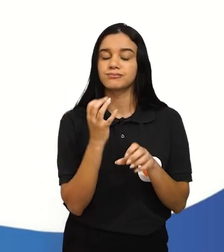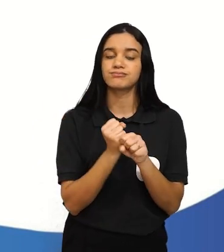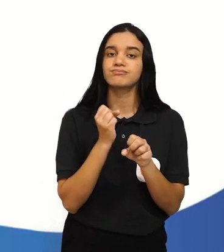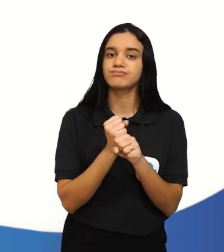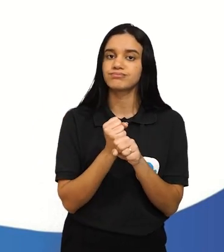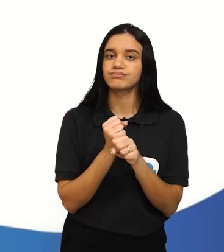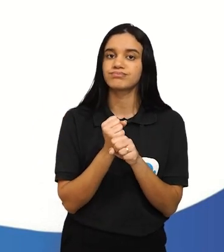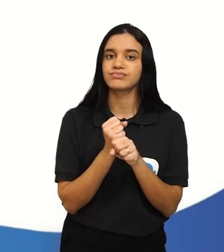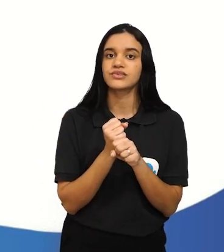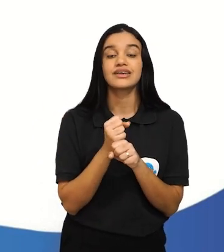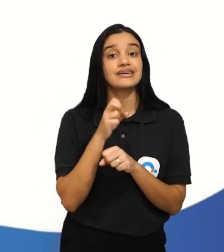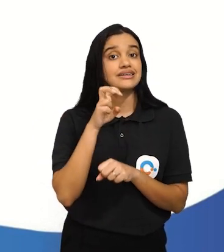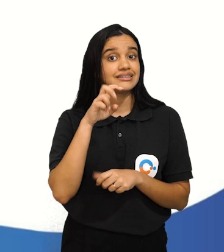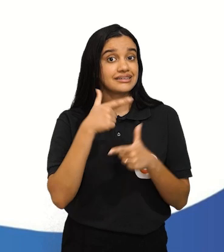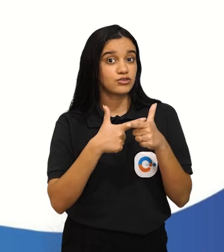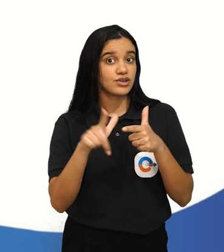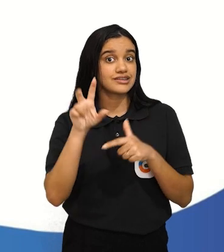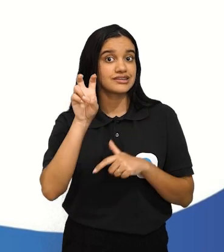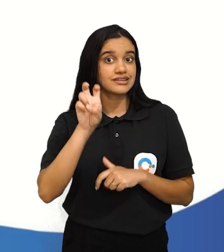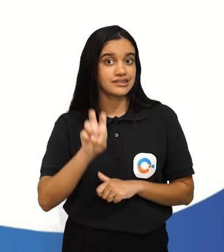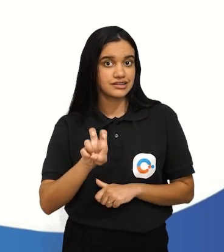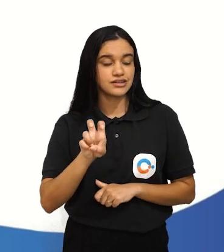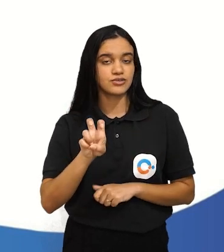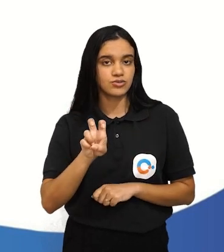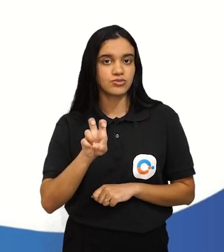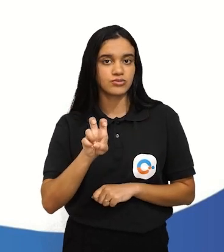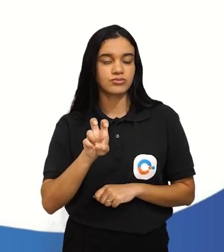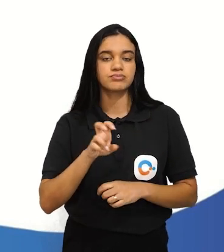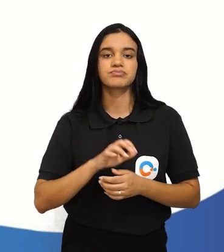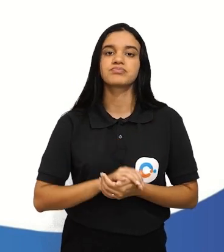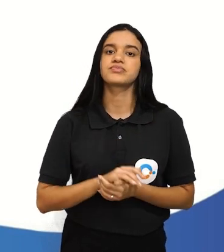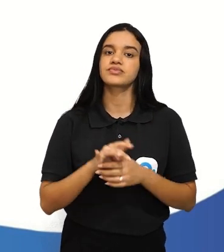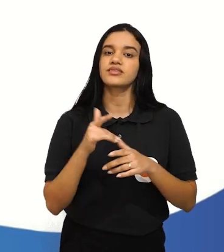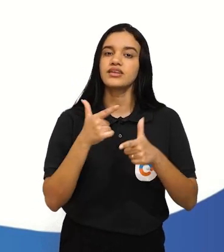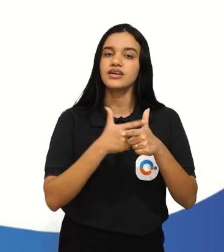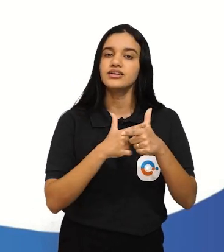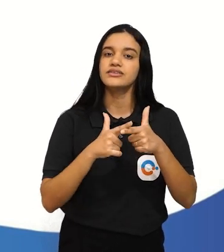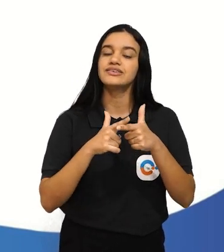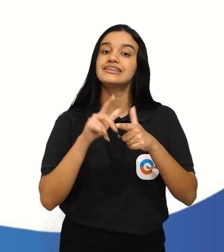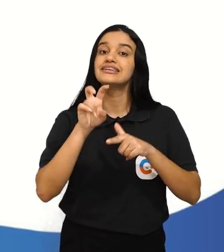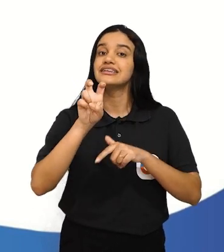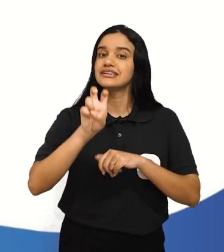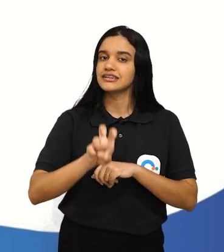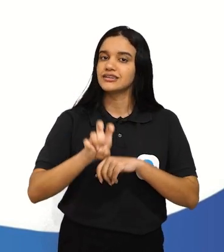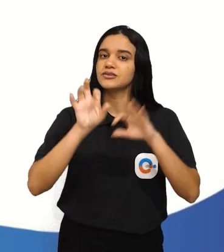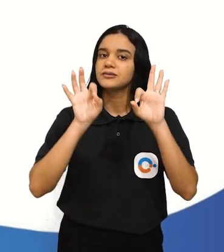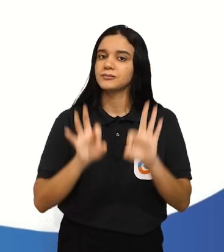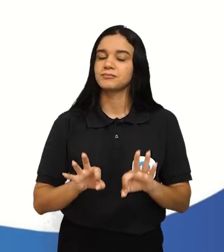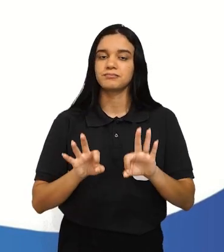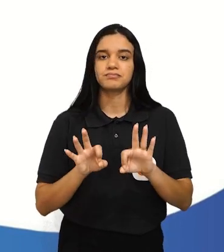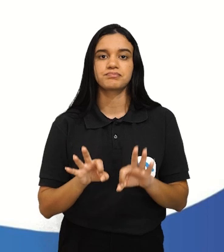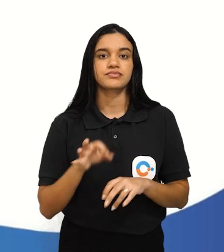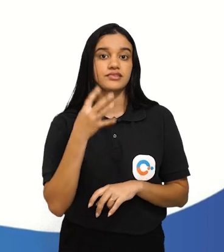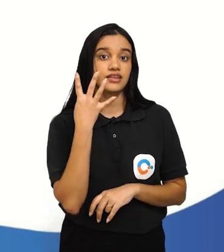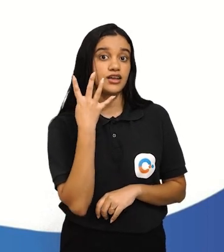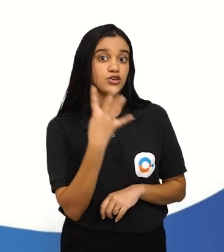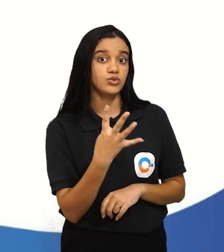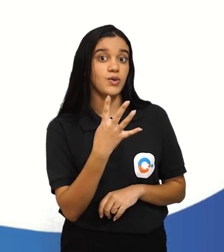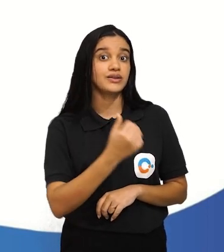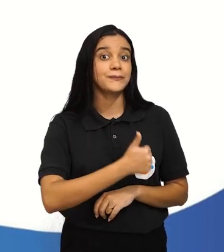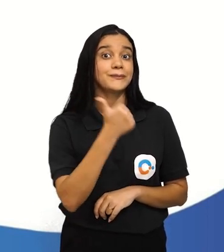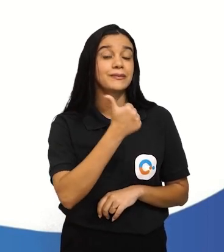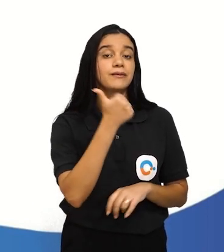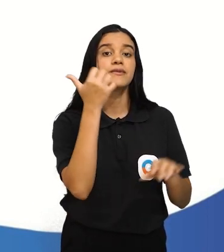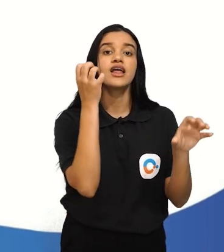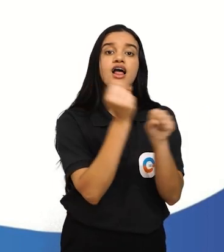somando por C como eu vou somar cinco notas eu vou dividir por 5 as quatro